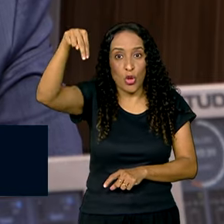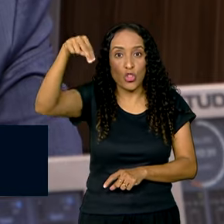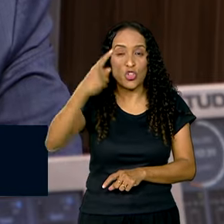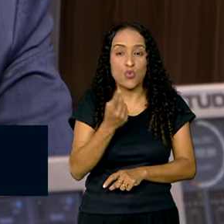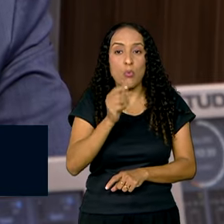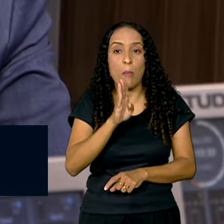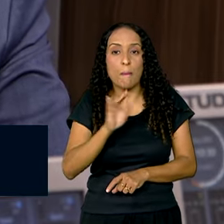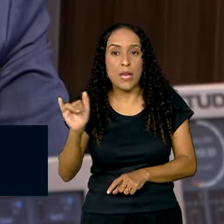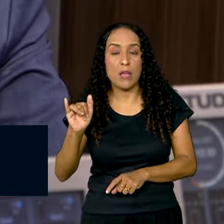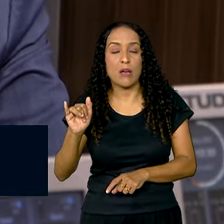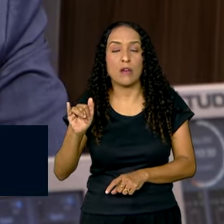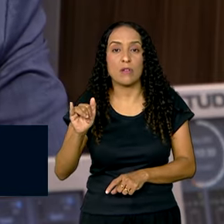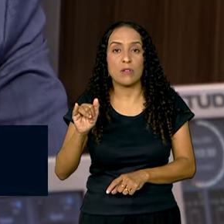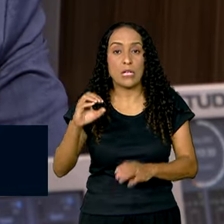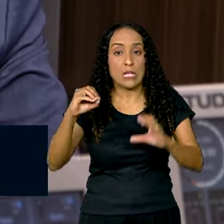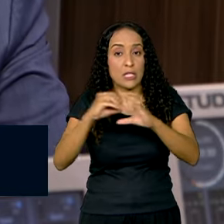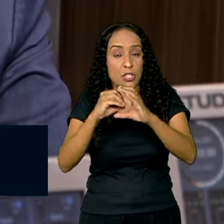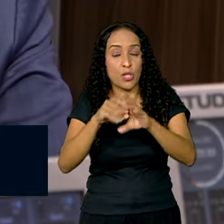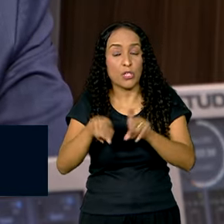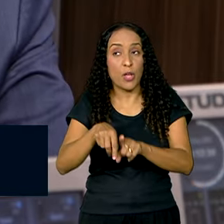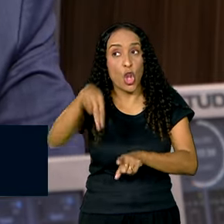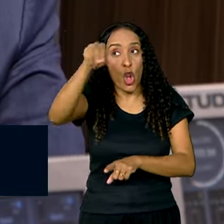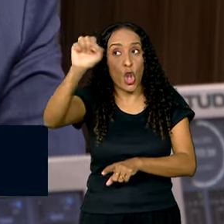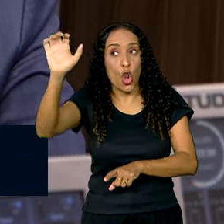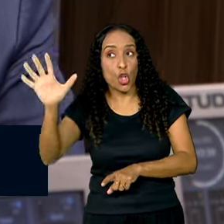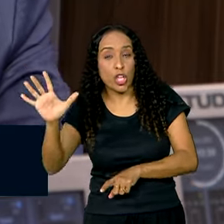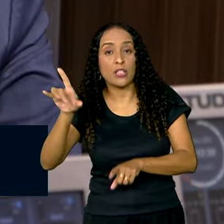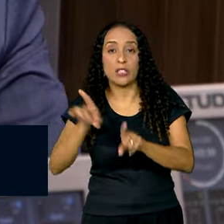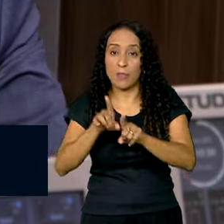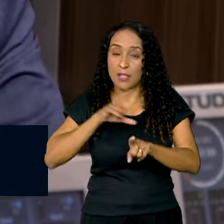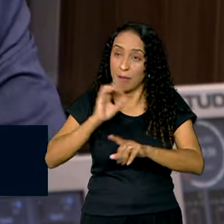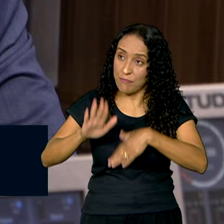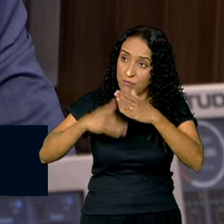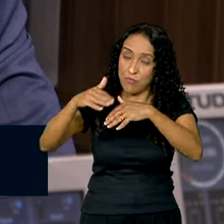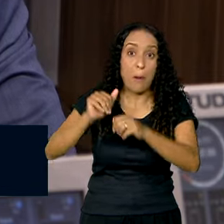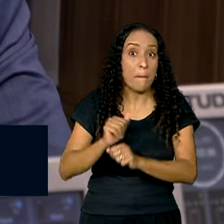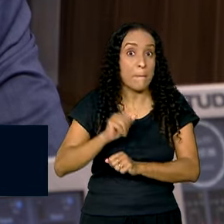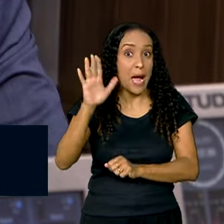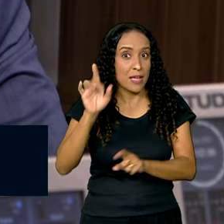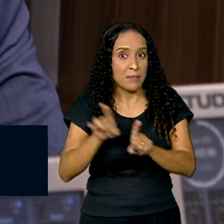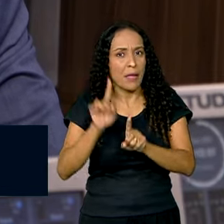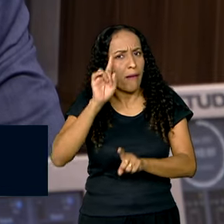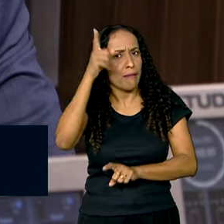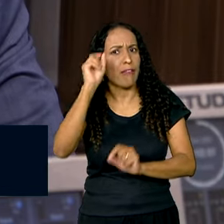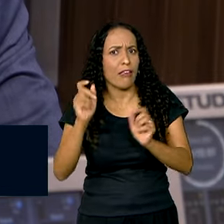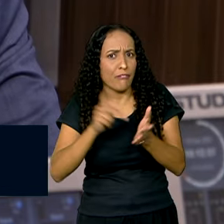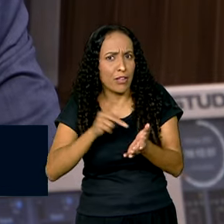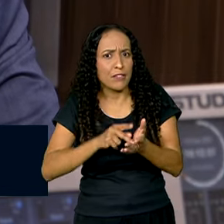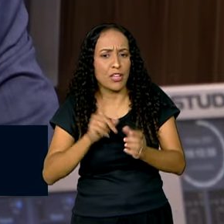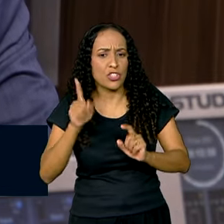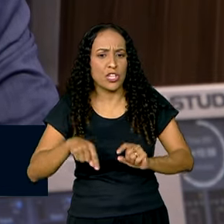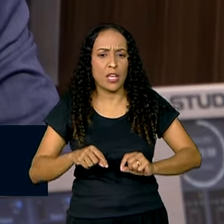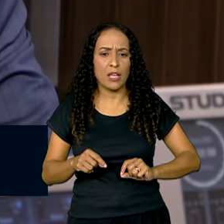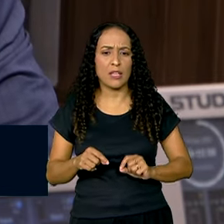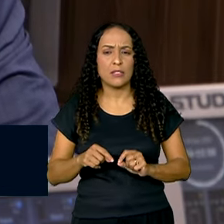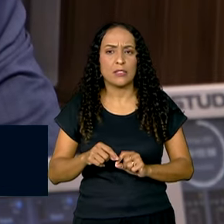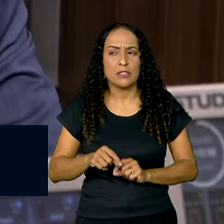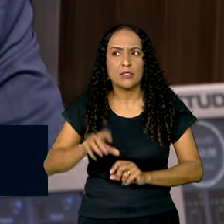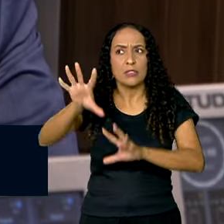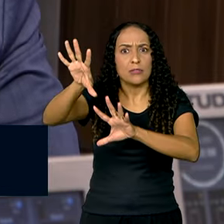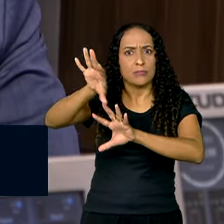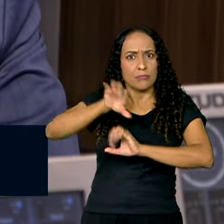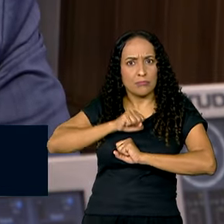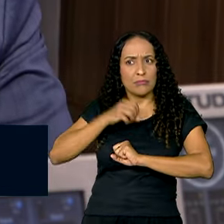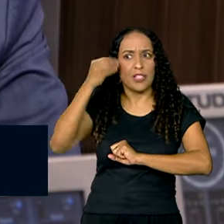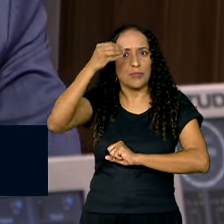centro-oeste e o e no nordeste a gente tem aí avanços ainda maiores tá o a ideia realment e se inspirar nessa boa